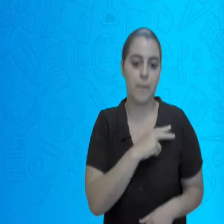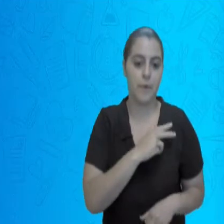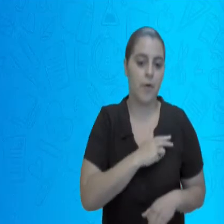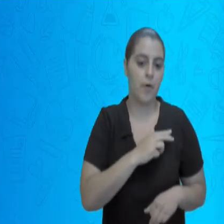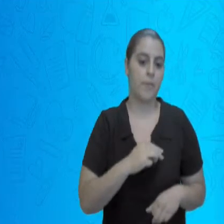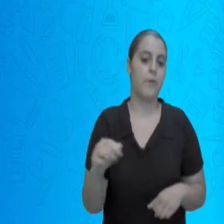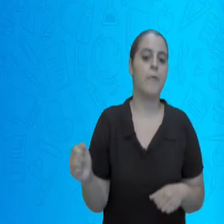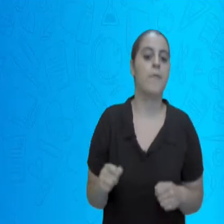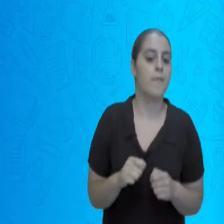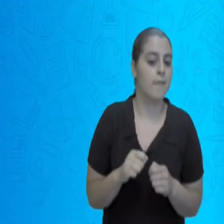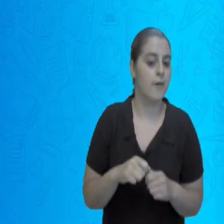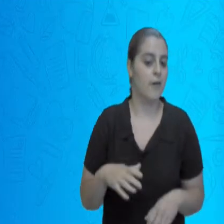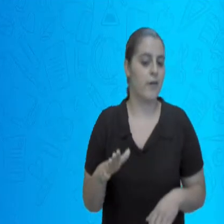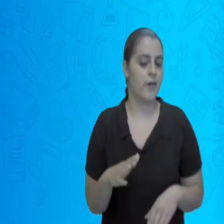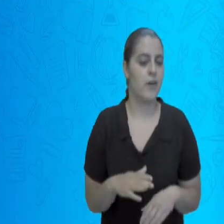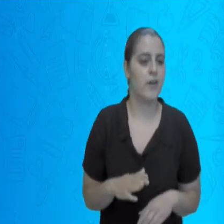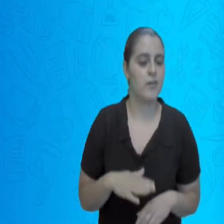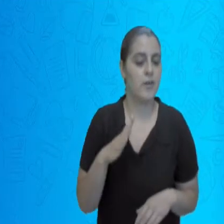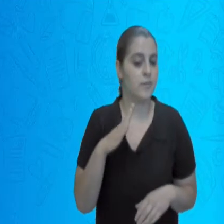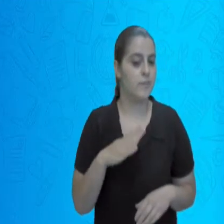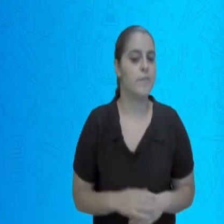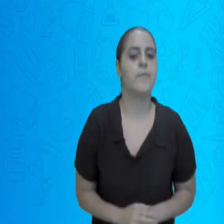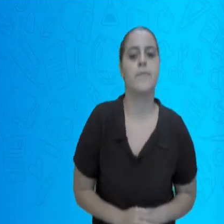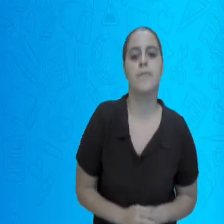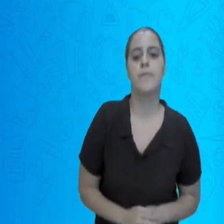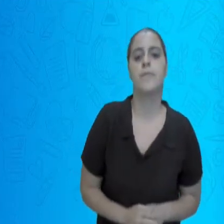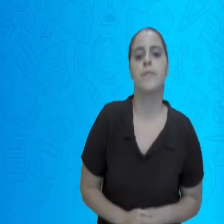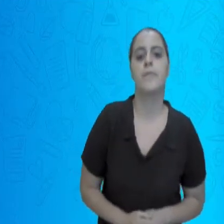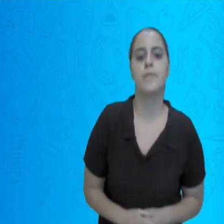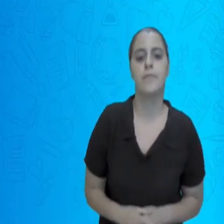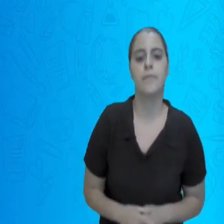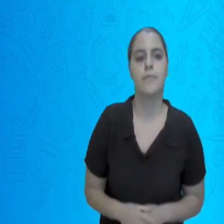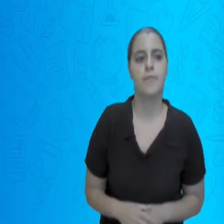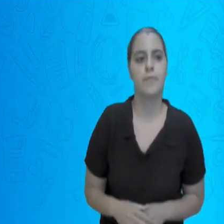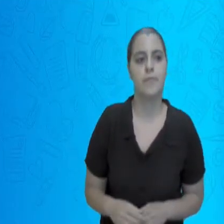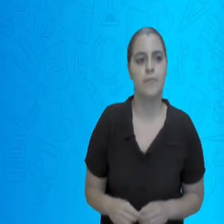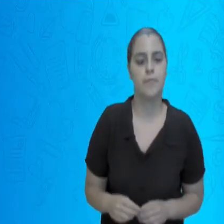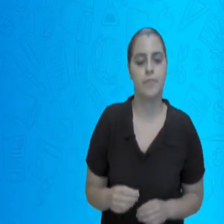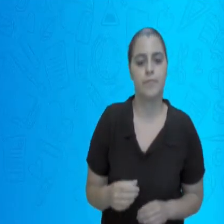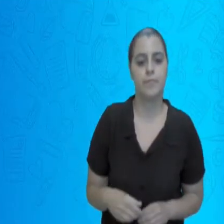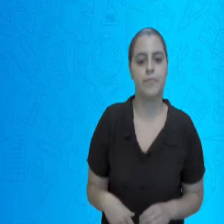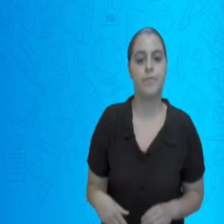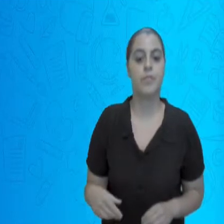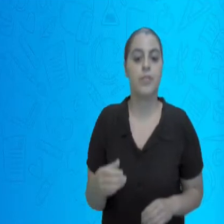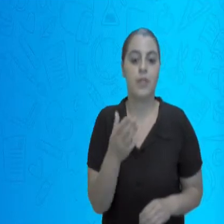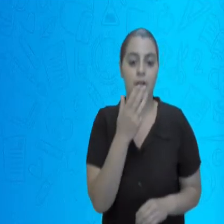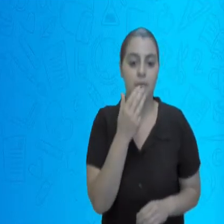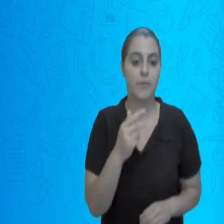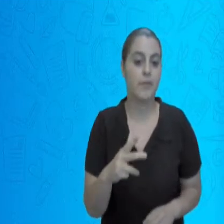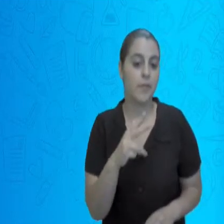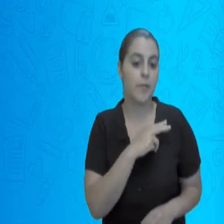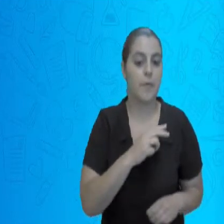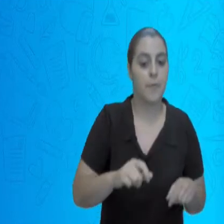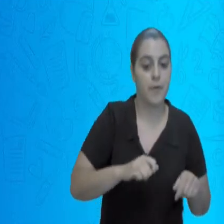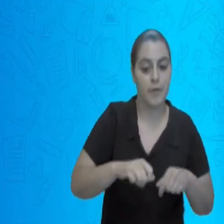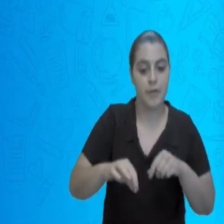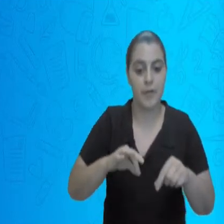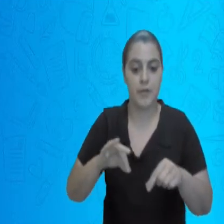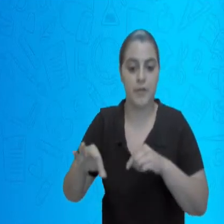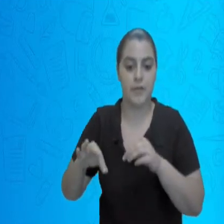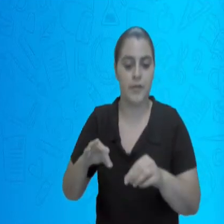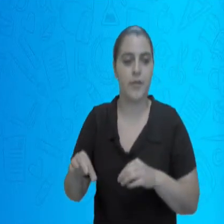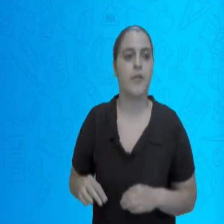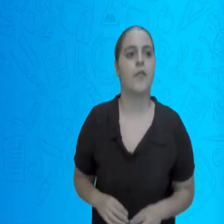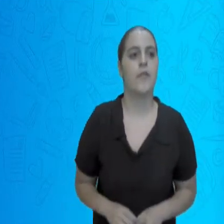várias coisas, o autótrofo é aquele que tem uma alimentação bem organizada. Ele só